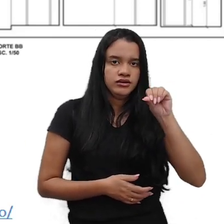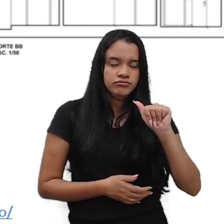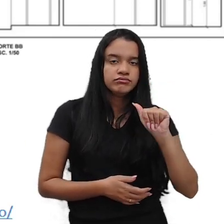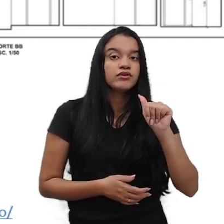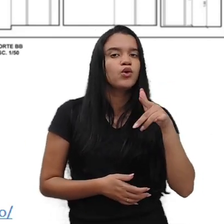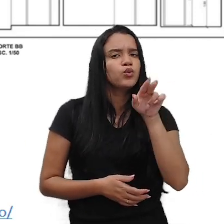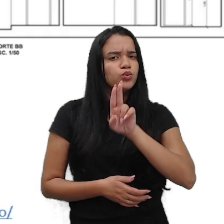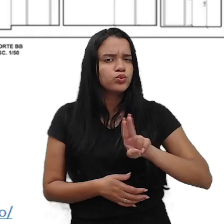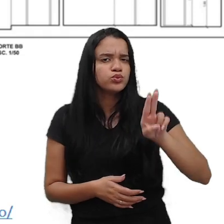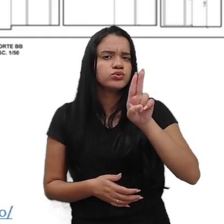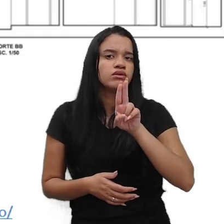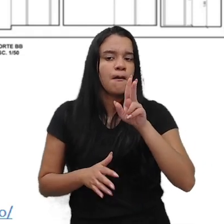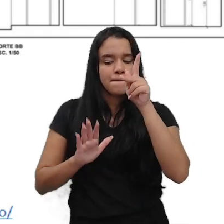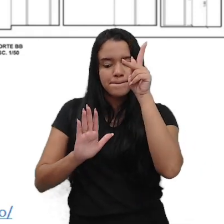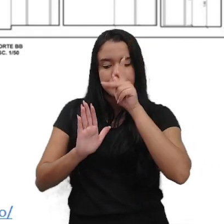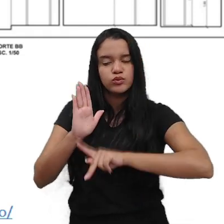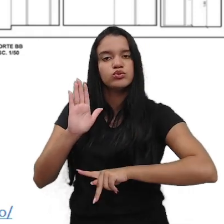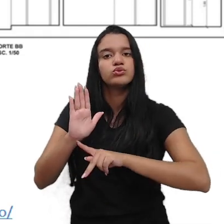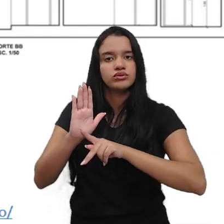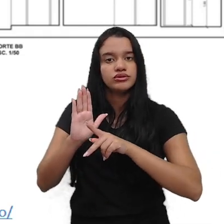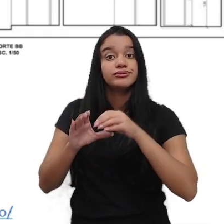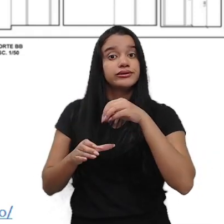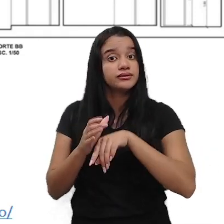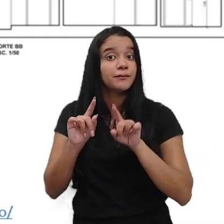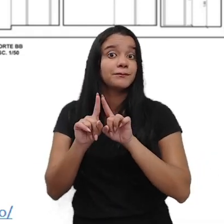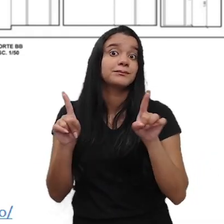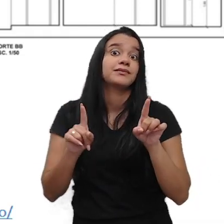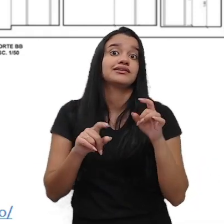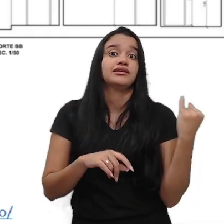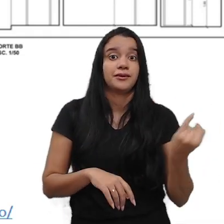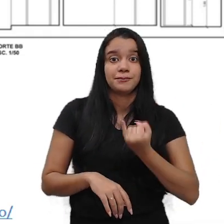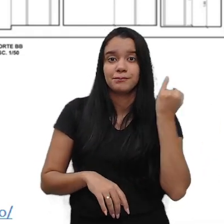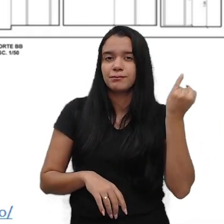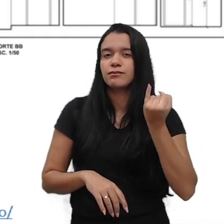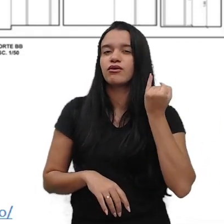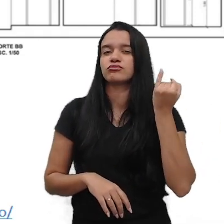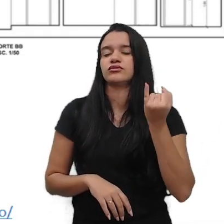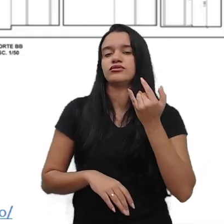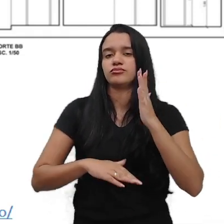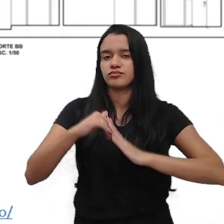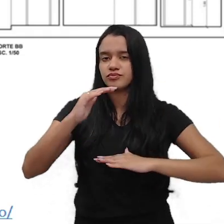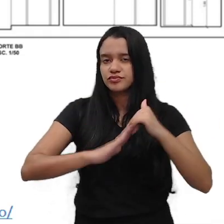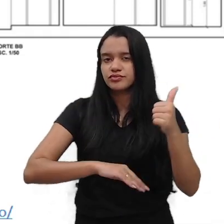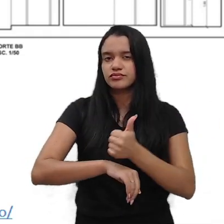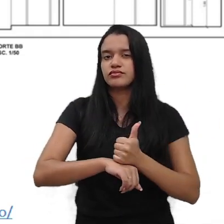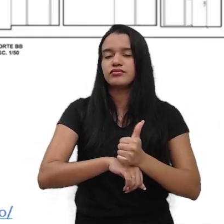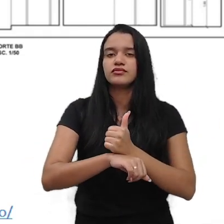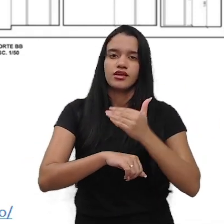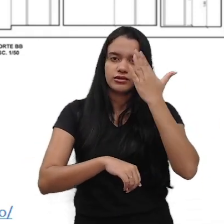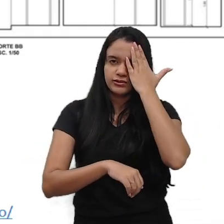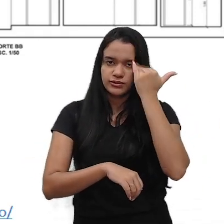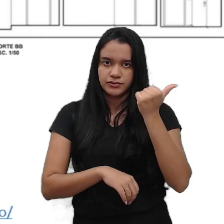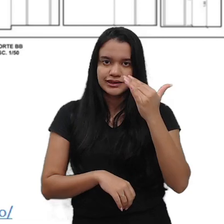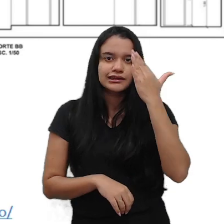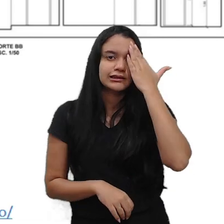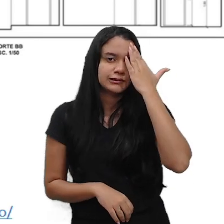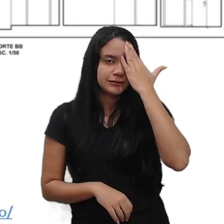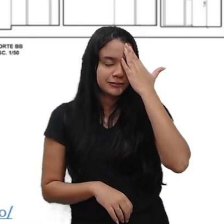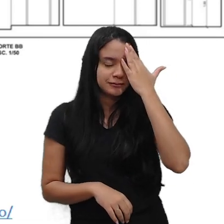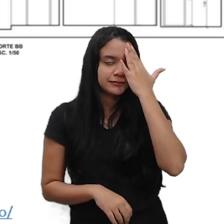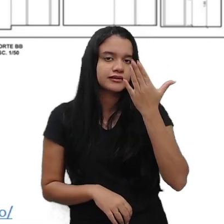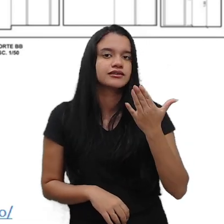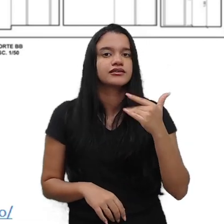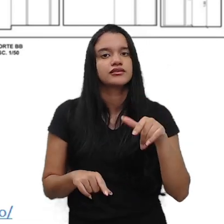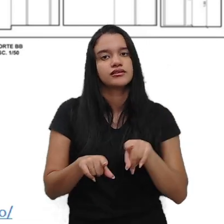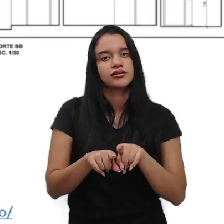projetos de interiores, mas é importante que o profissional saiba o que é toda essa composição do projeto arquitetônico. A gente vai trabalhar muito com a